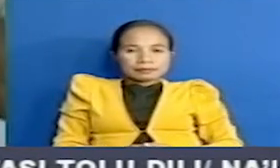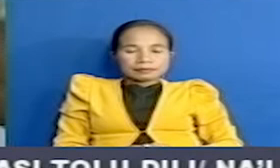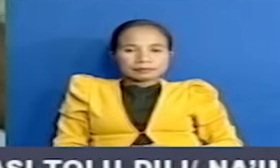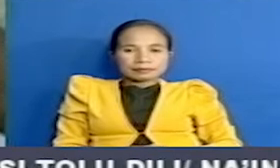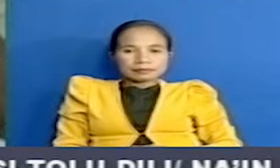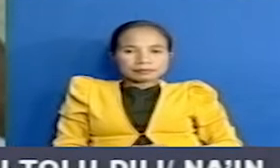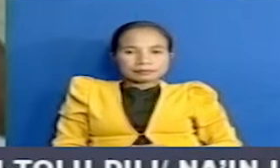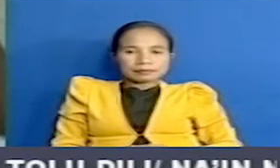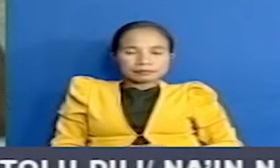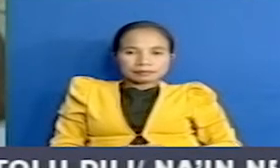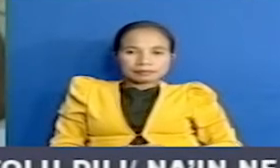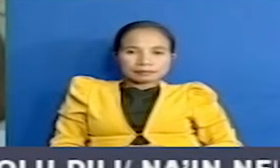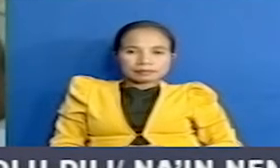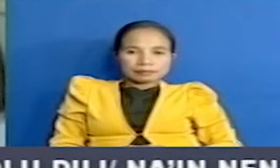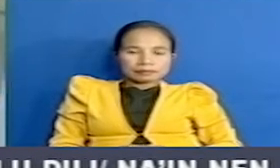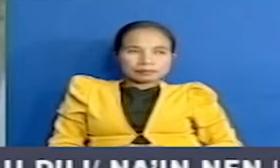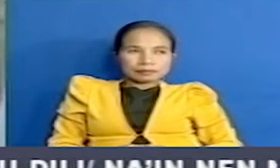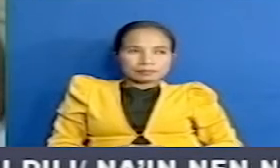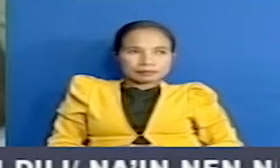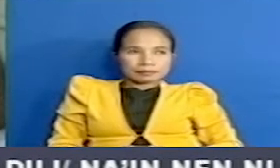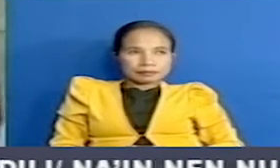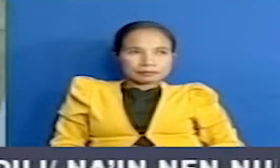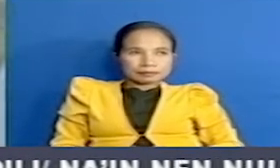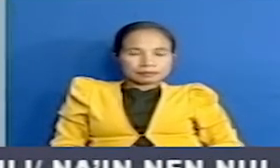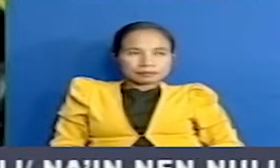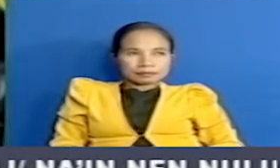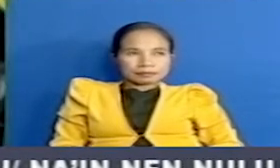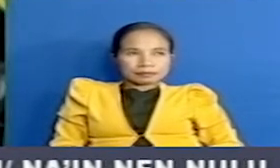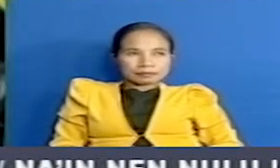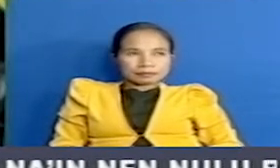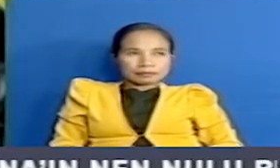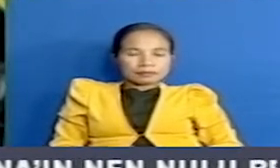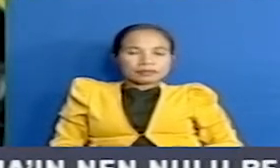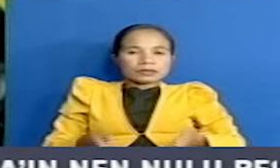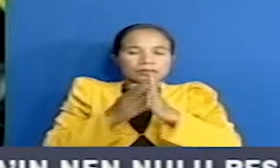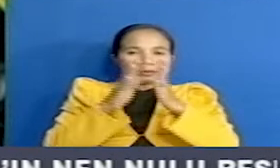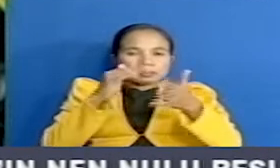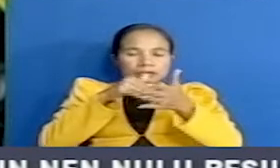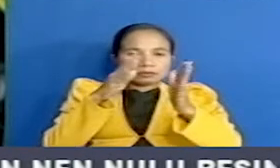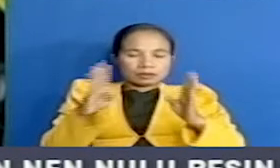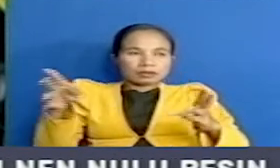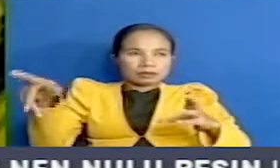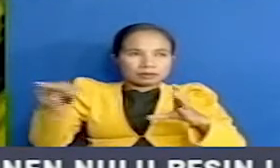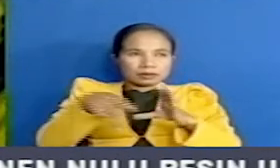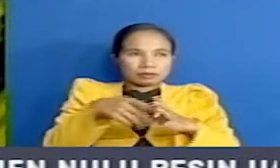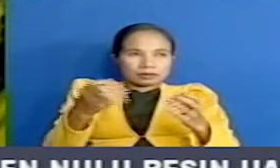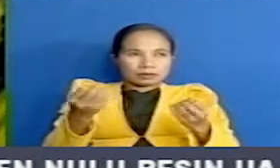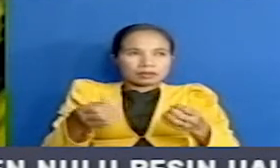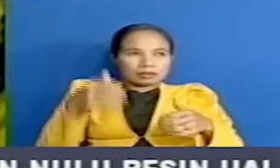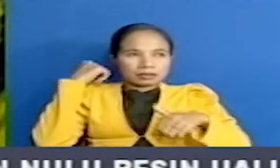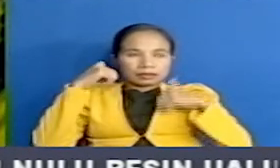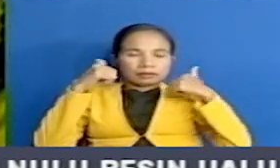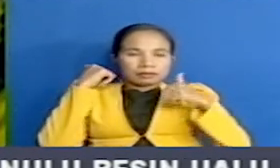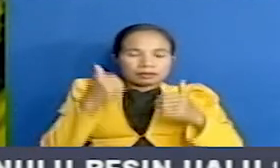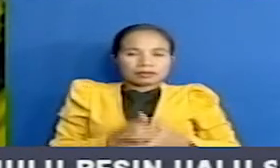AHA Educação Sols Managed Sim e a Discurso, o subestudante Sira, ato participa máximo e a atividade